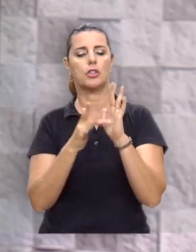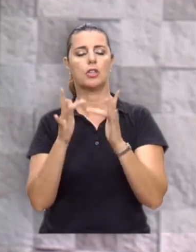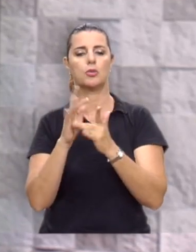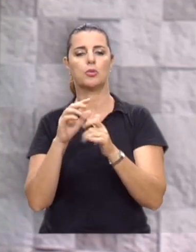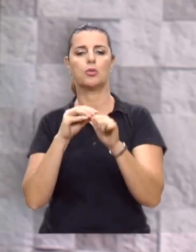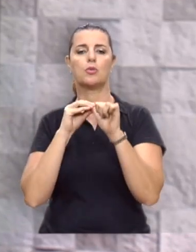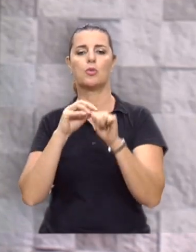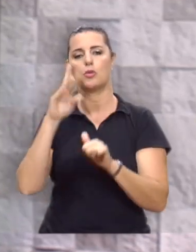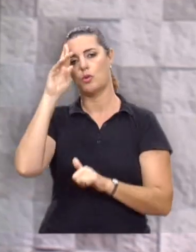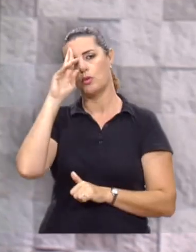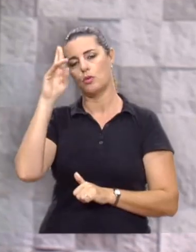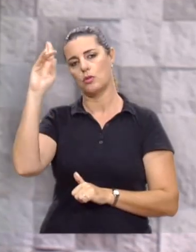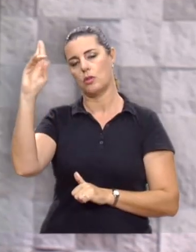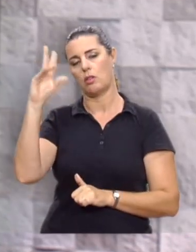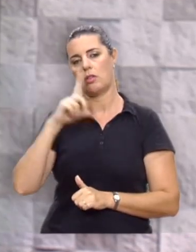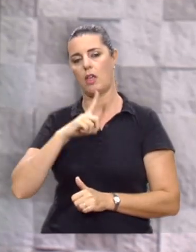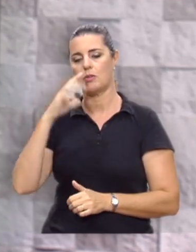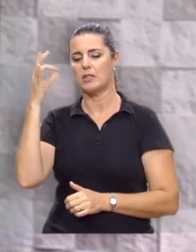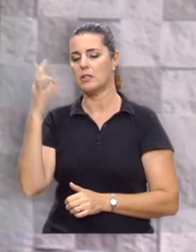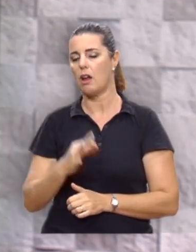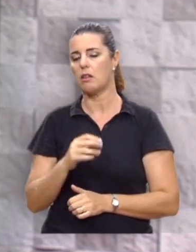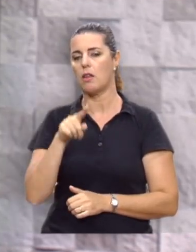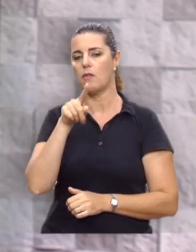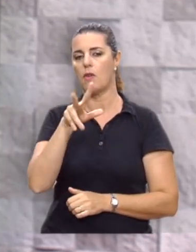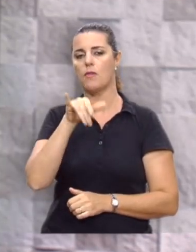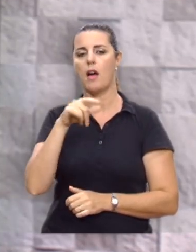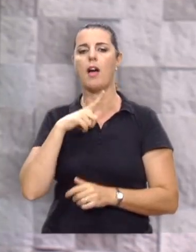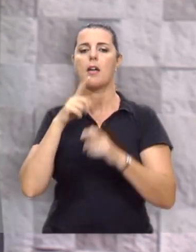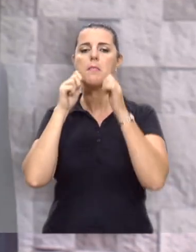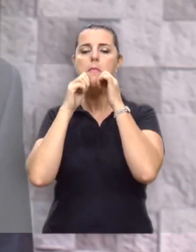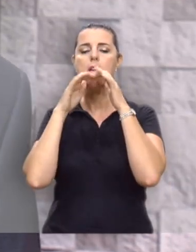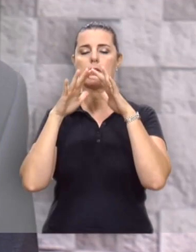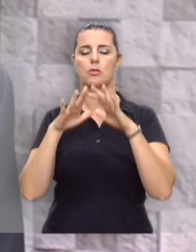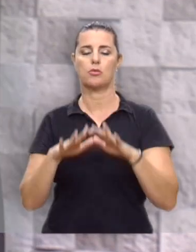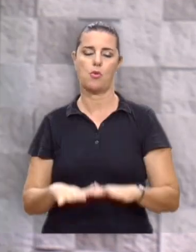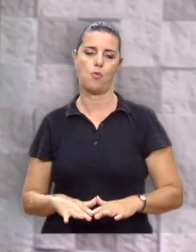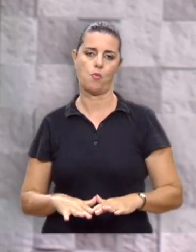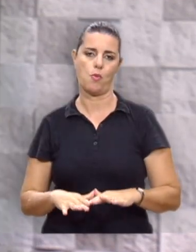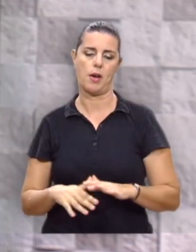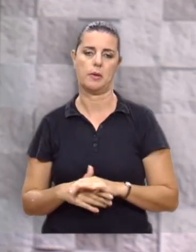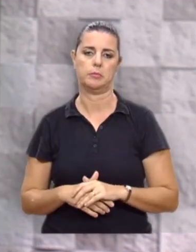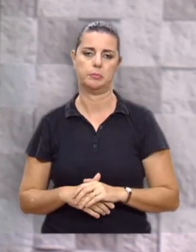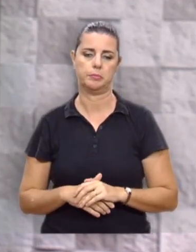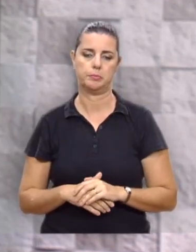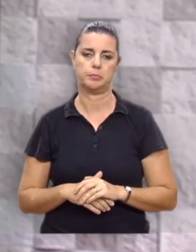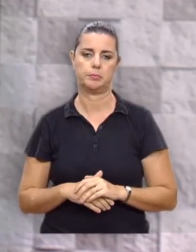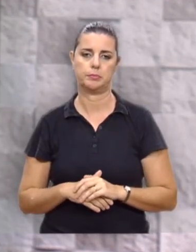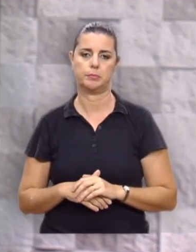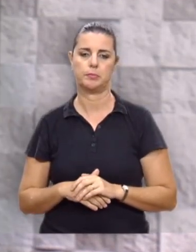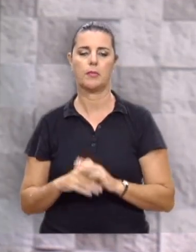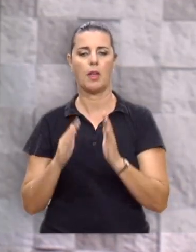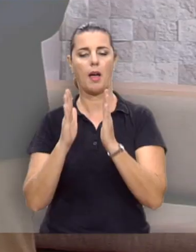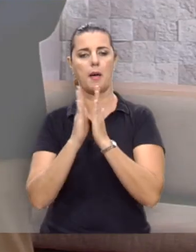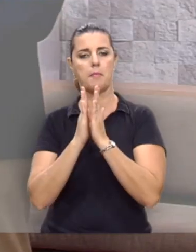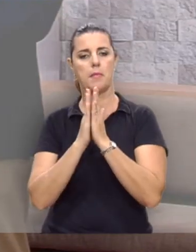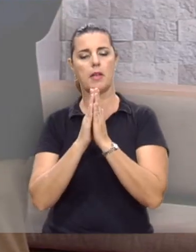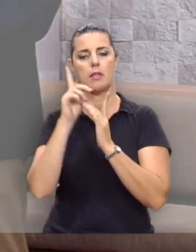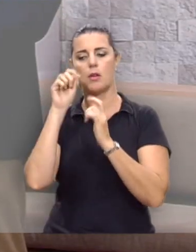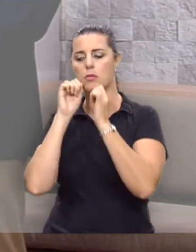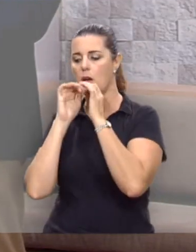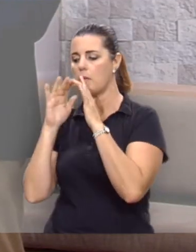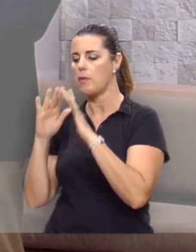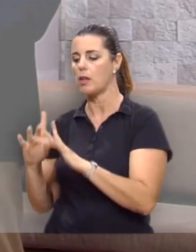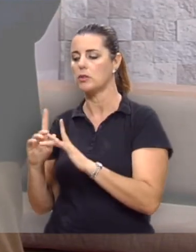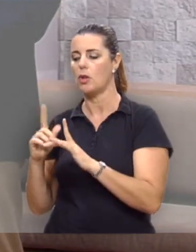Jesus é o Senhor. Eu tenho convicção, você será tremendamente abençoado. Reverendo Hernandes, que Deus